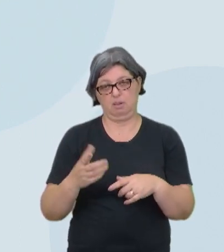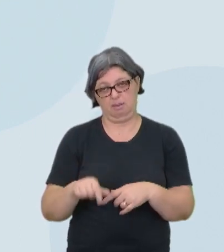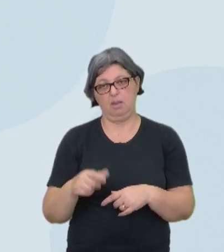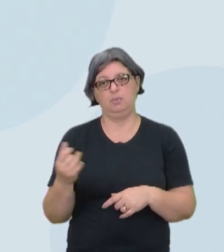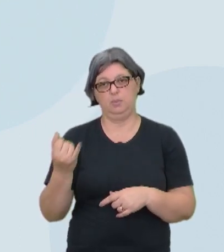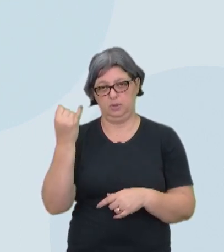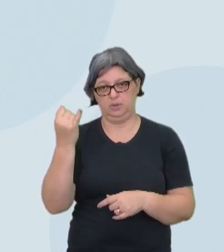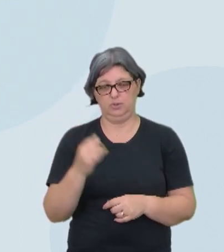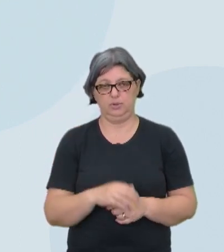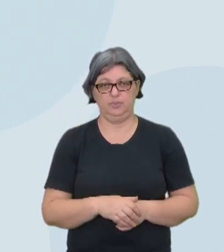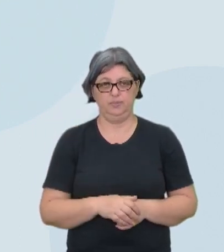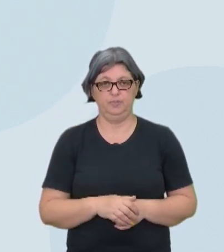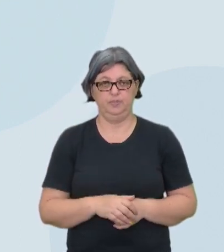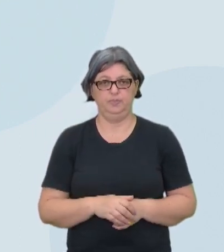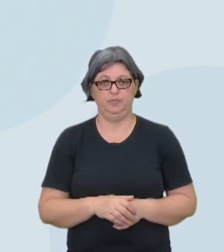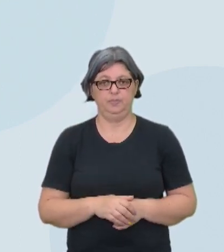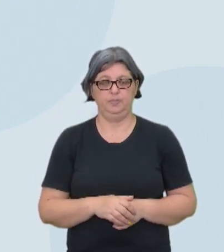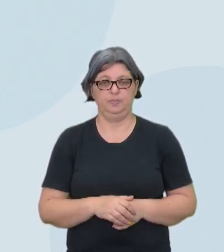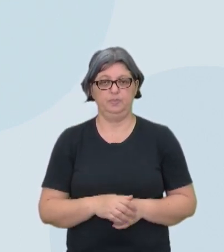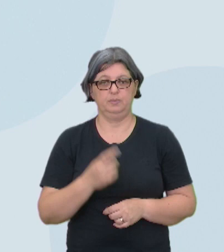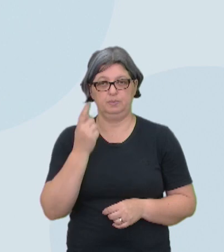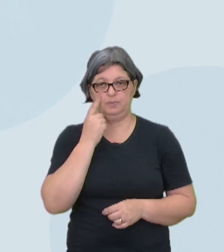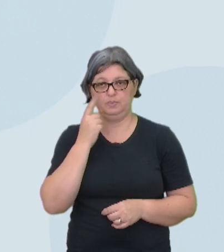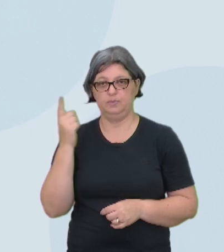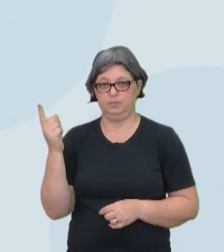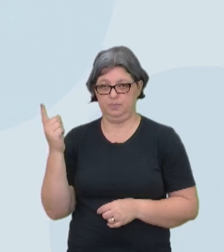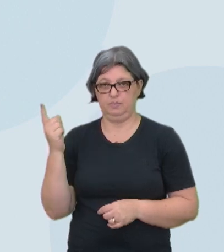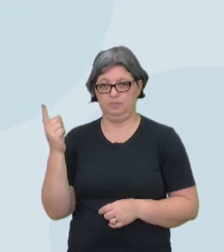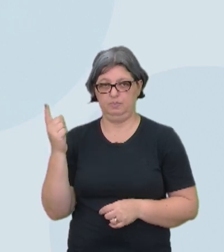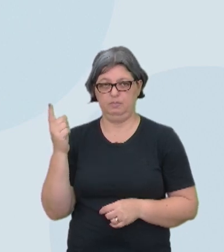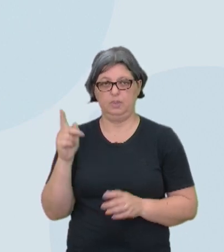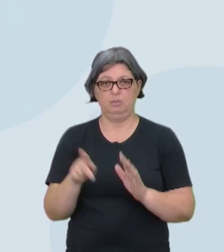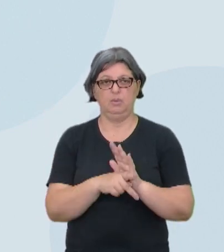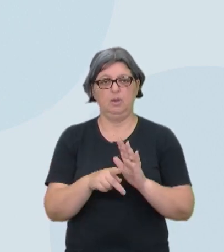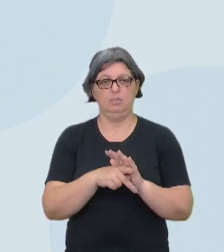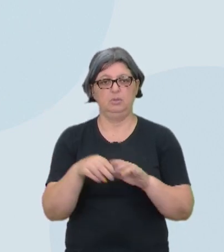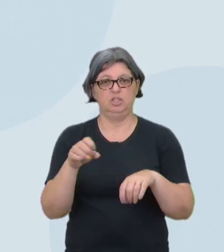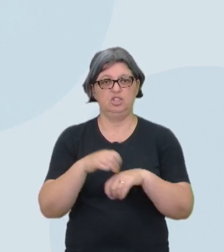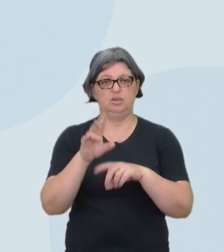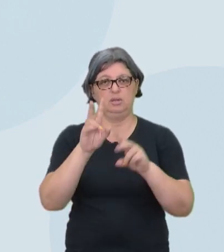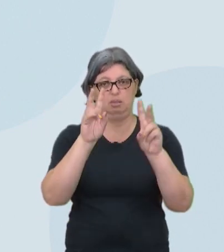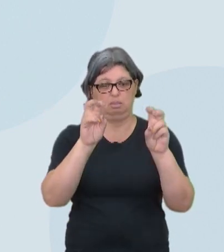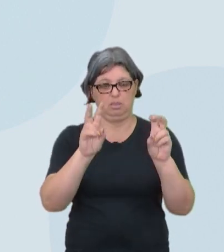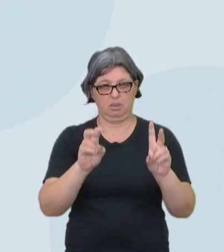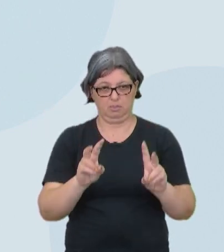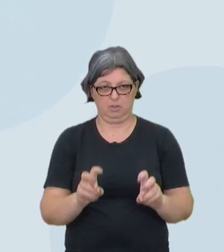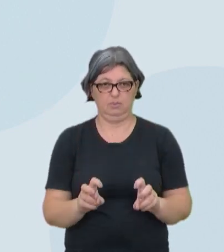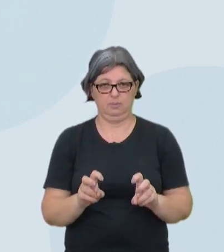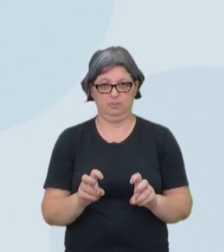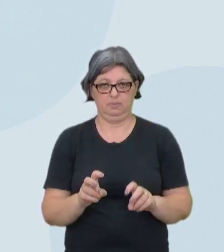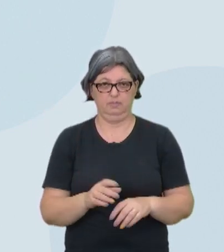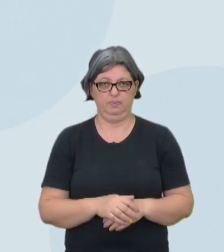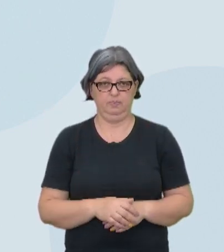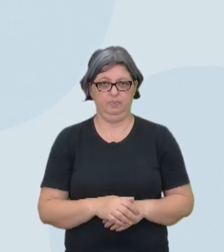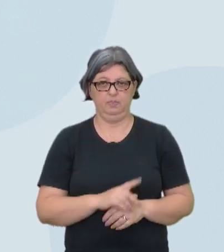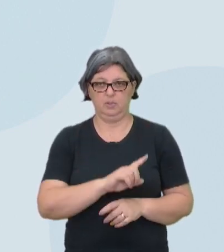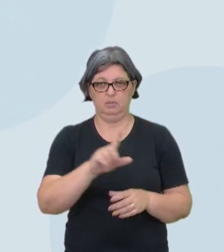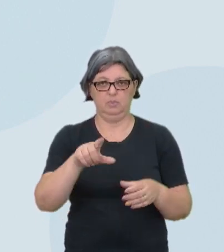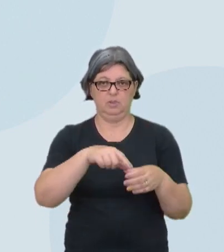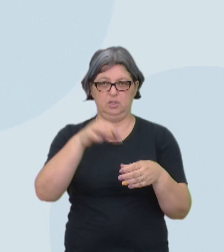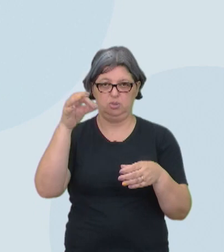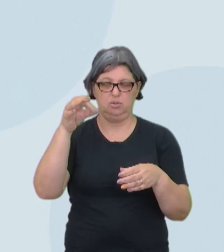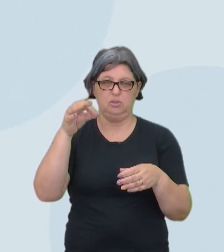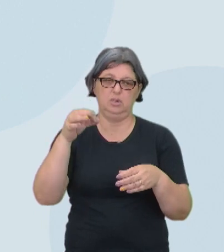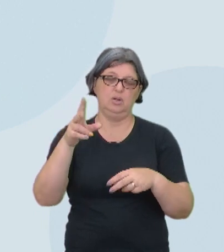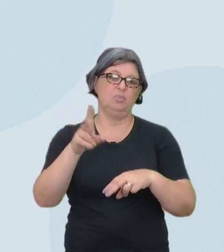tudo bem? Estes foram aí alguns dos temas que nós trabalhamos. Acho que eu nem vou fazer aqui a parte do sorteio por conta